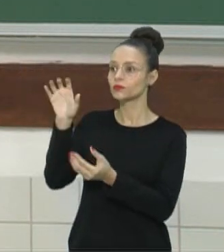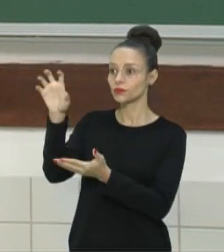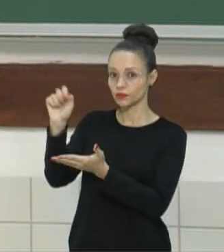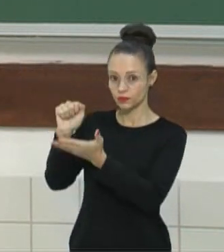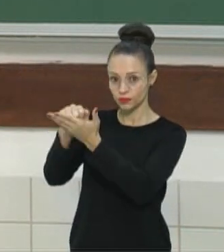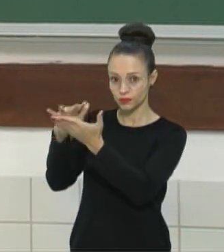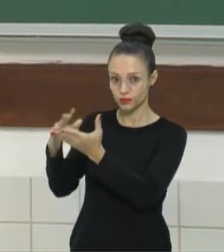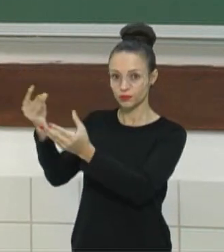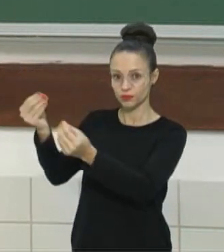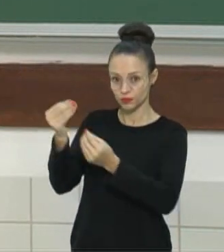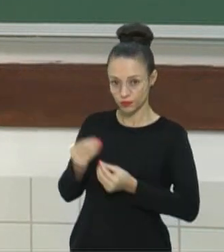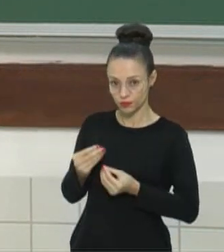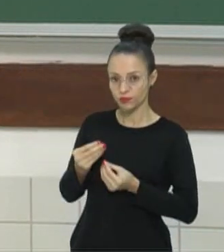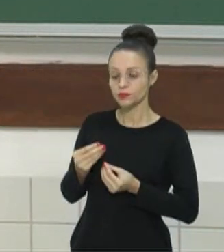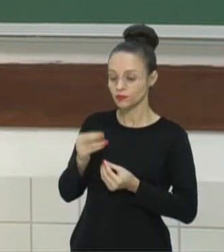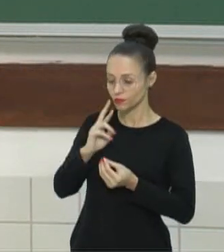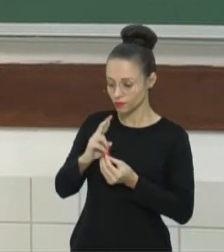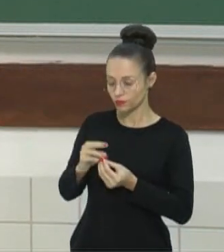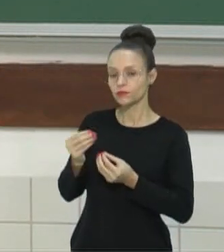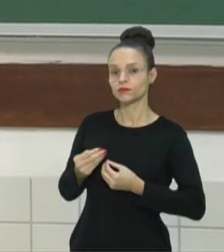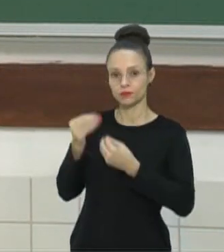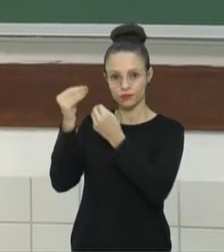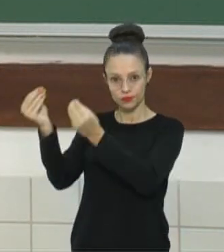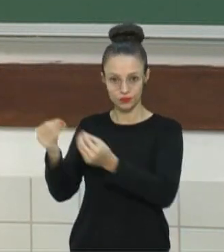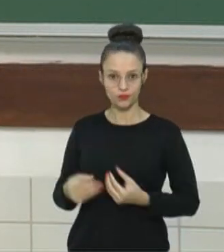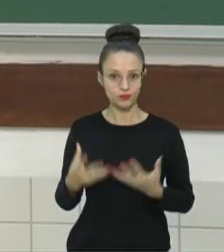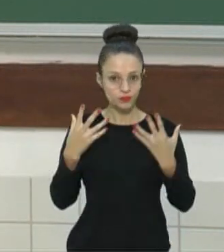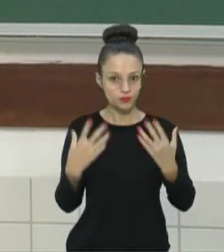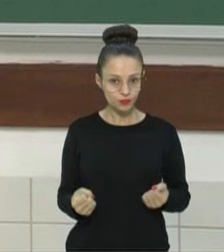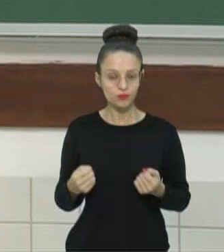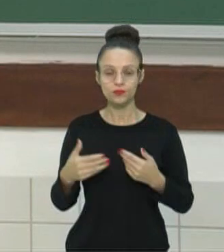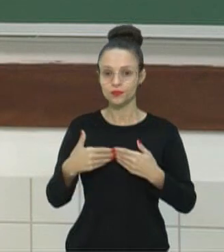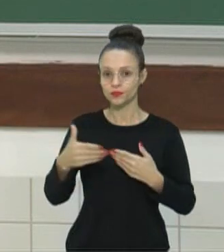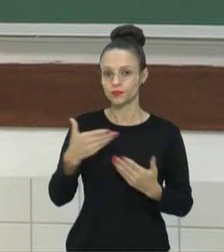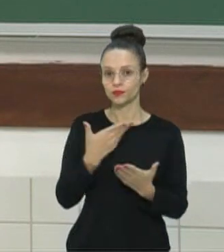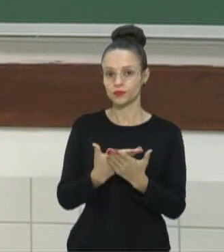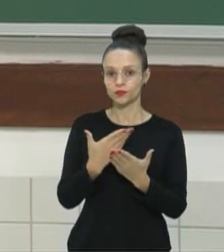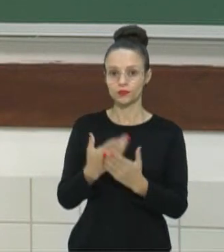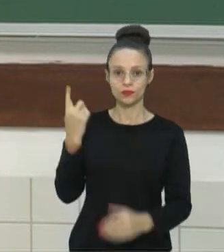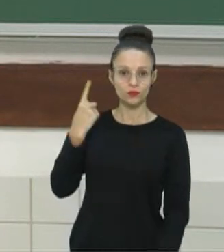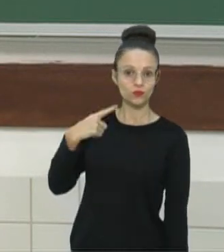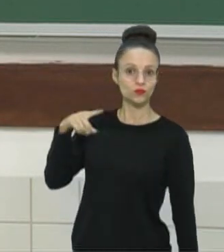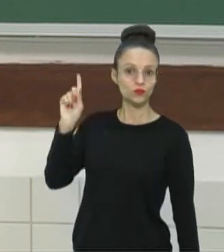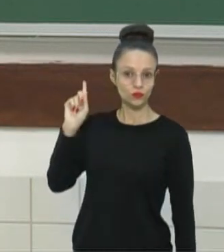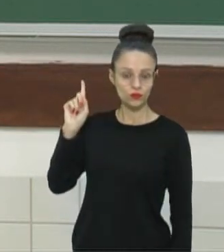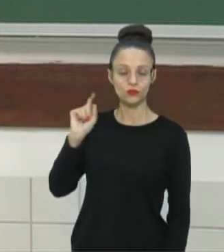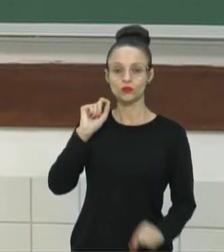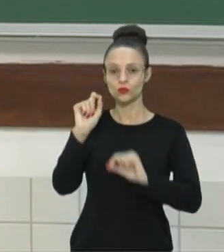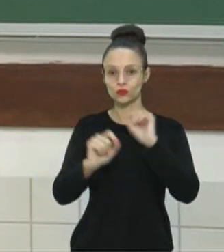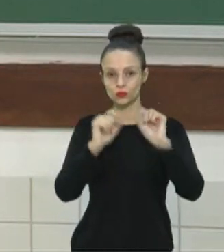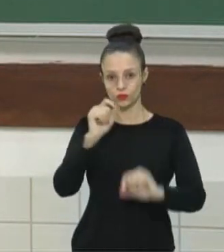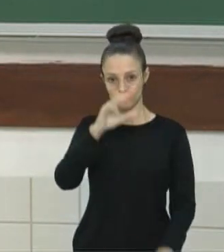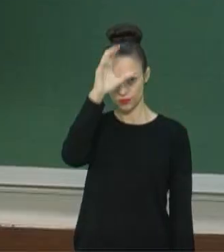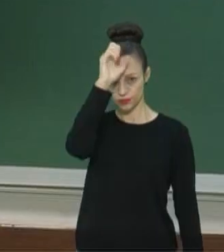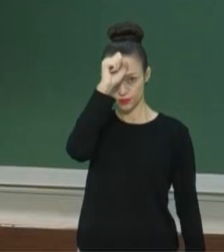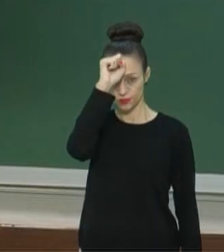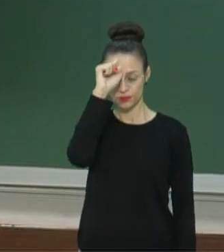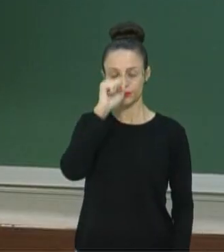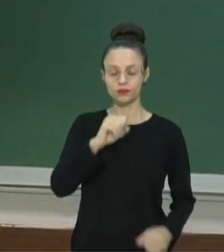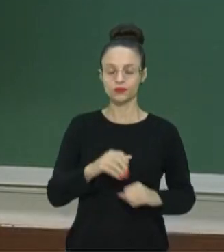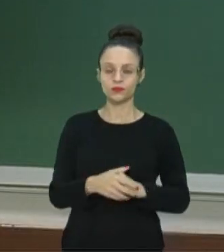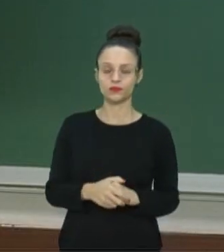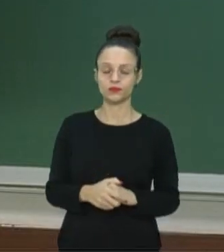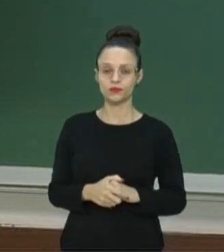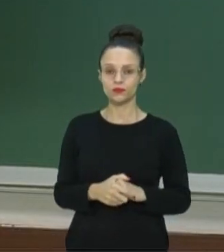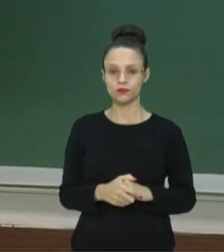o seu material. Vamos à nossa aula anterior. O que nós